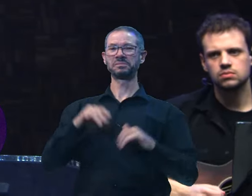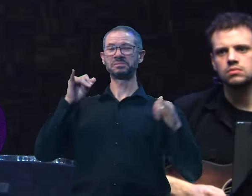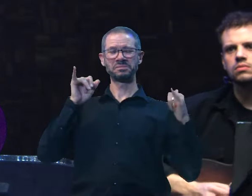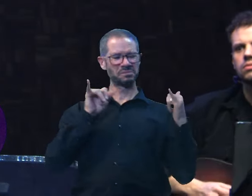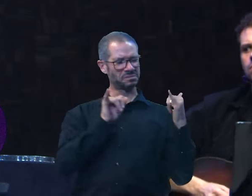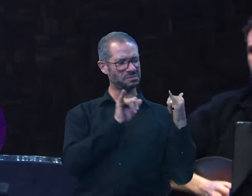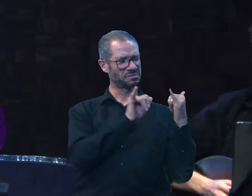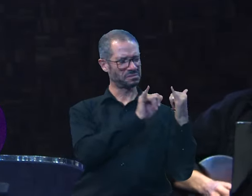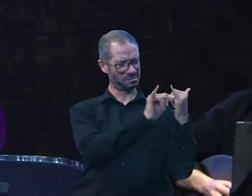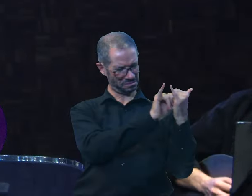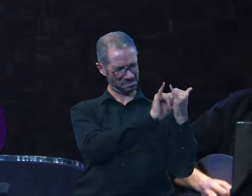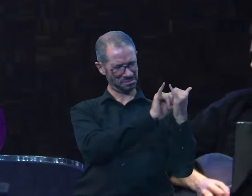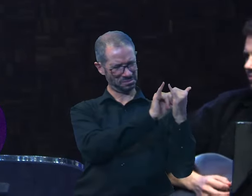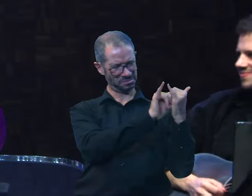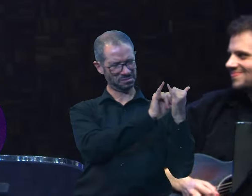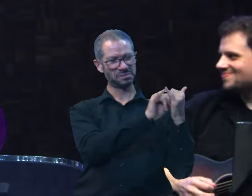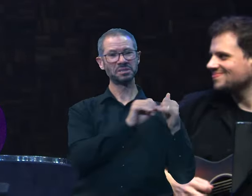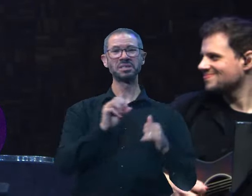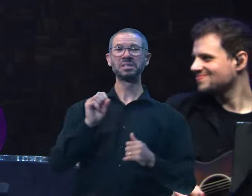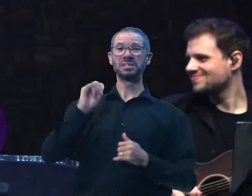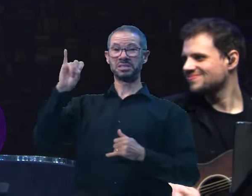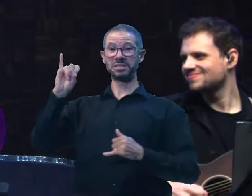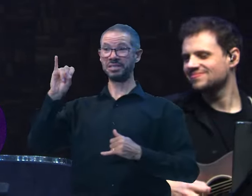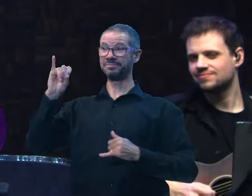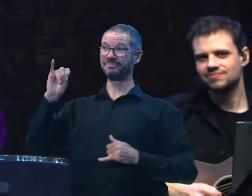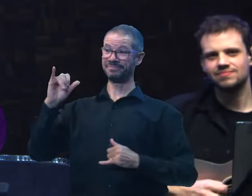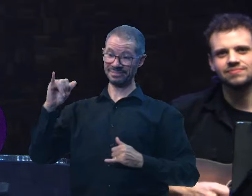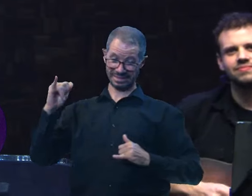Perdoar, se perdoar,